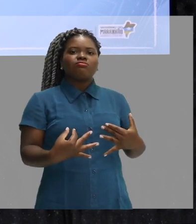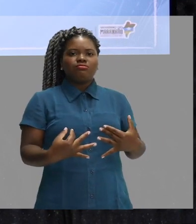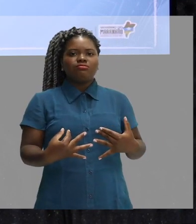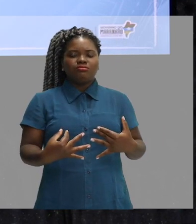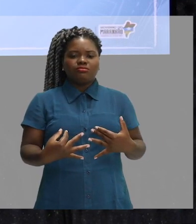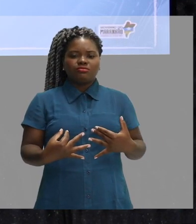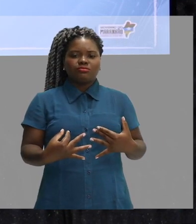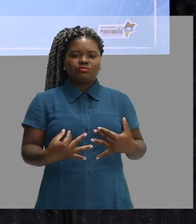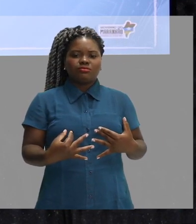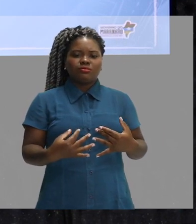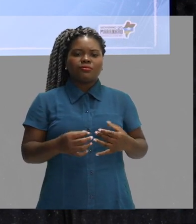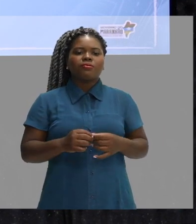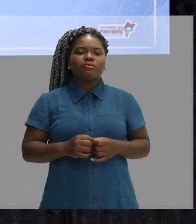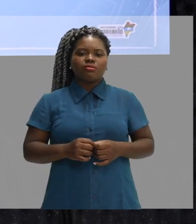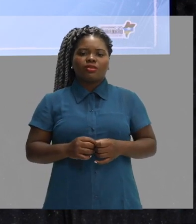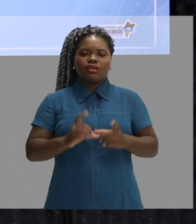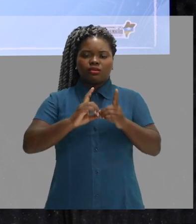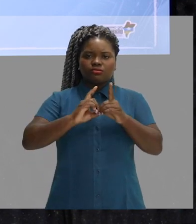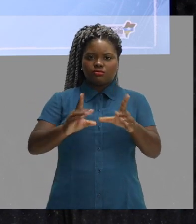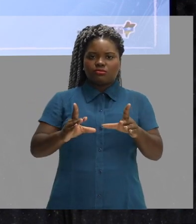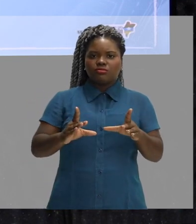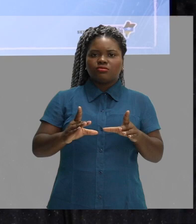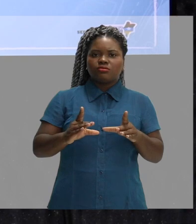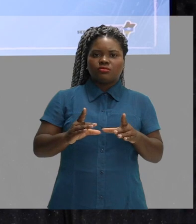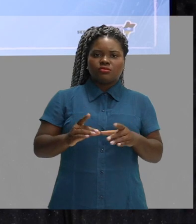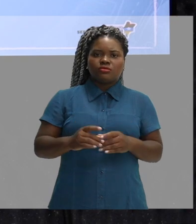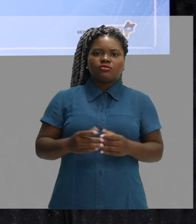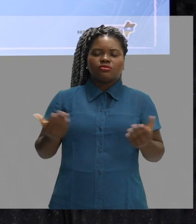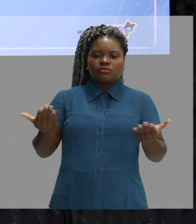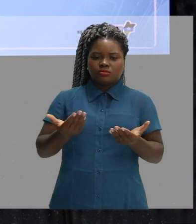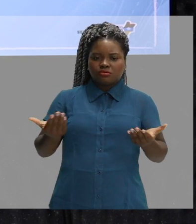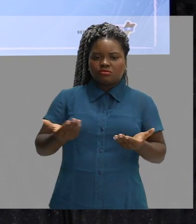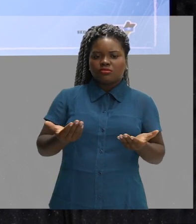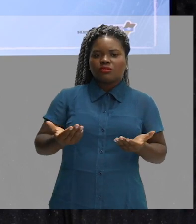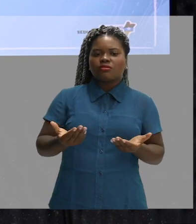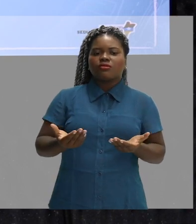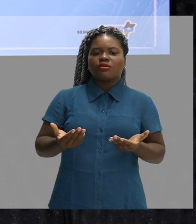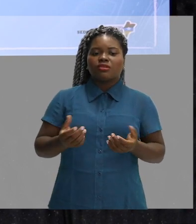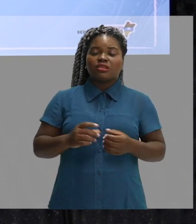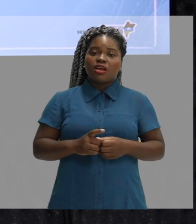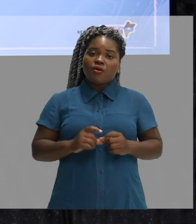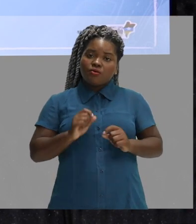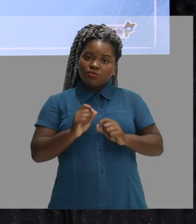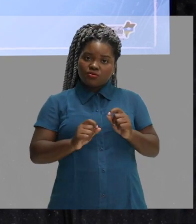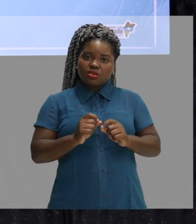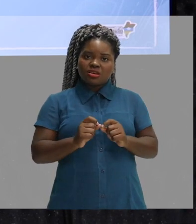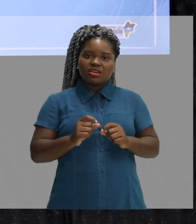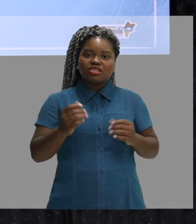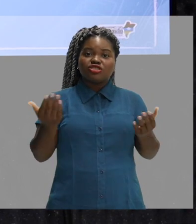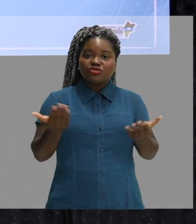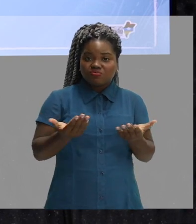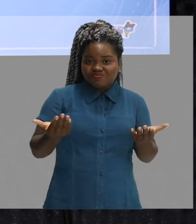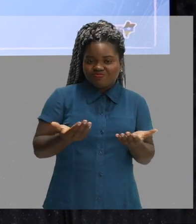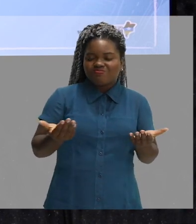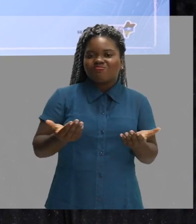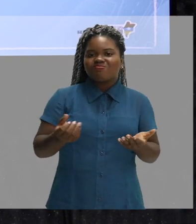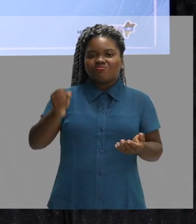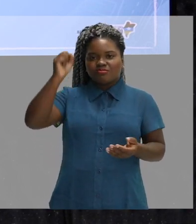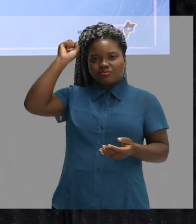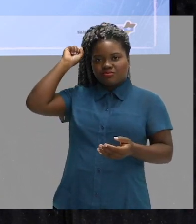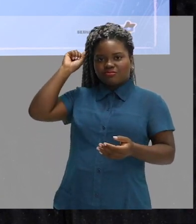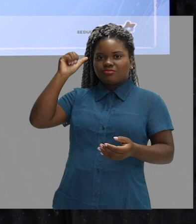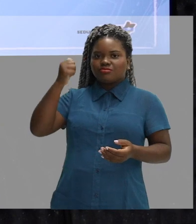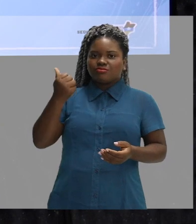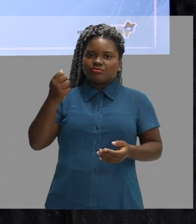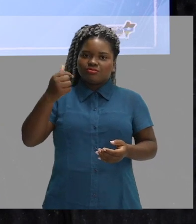na modernidade. Sobretudo a partir do século 17, século 18, nessa época da história aí, né? Chamada